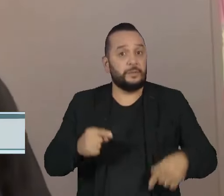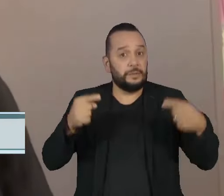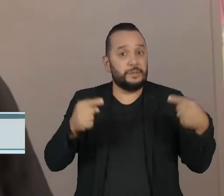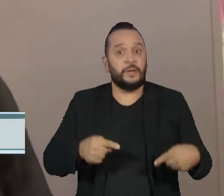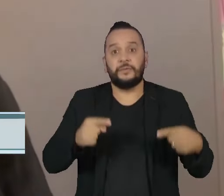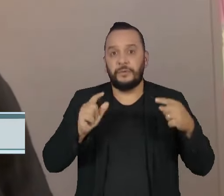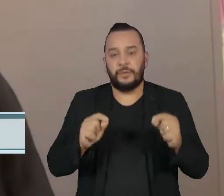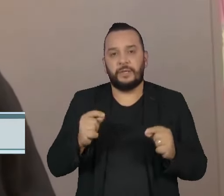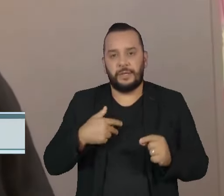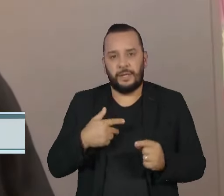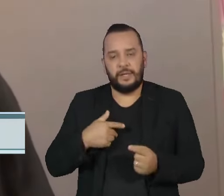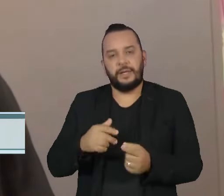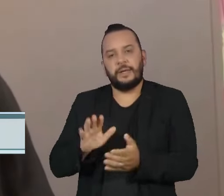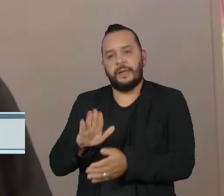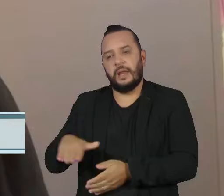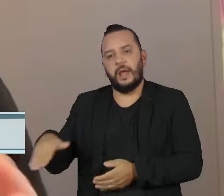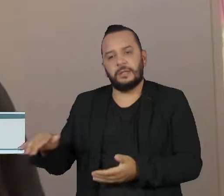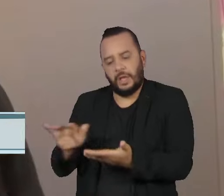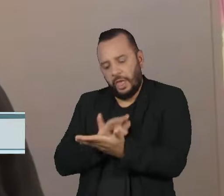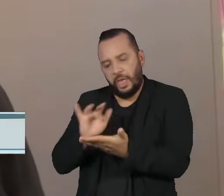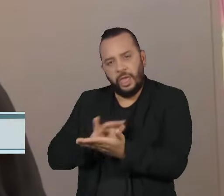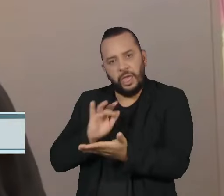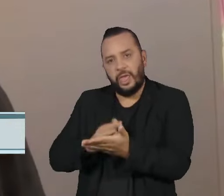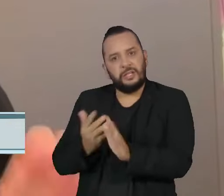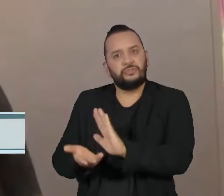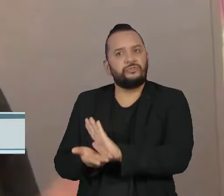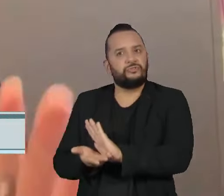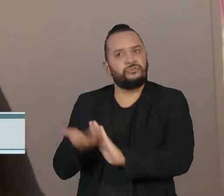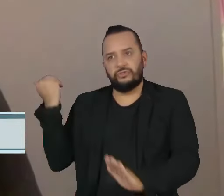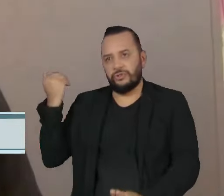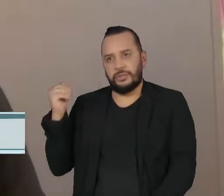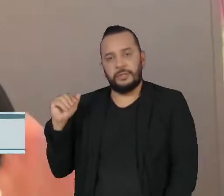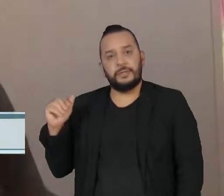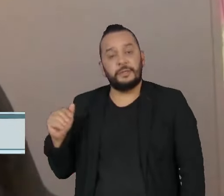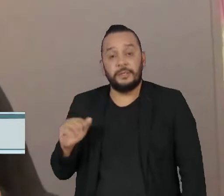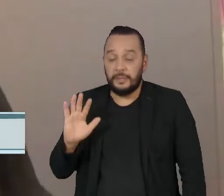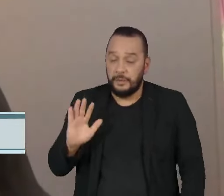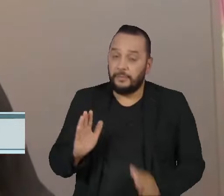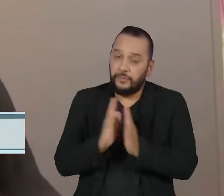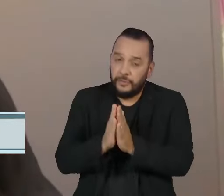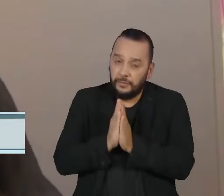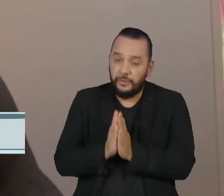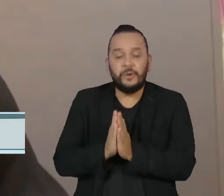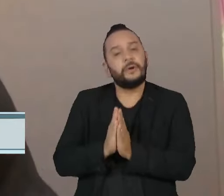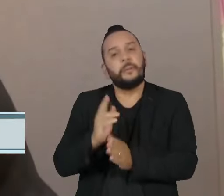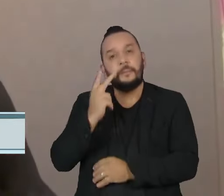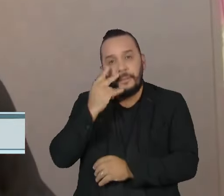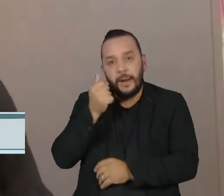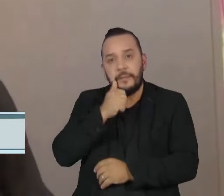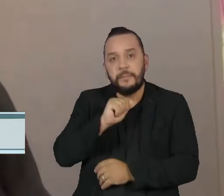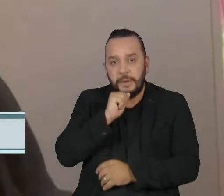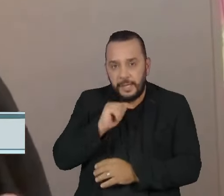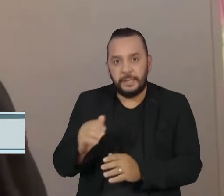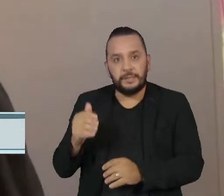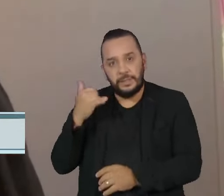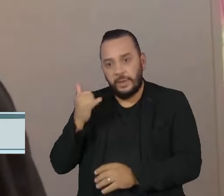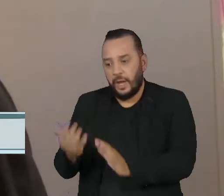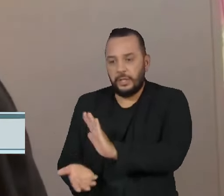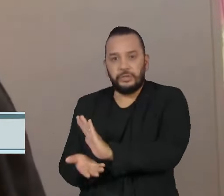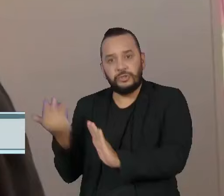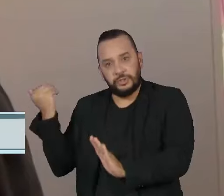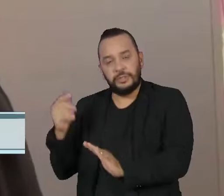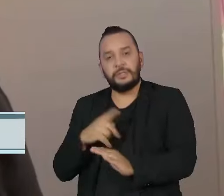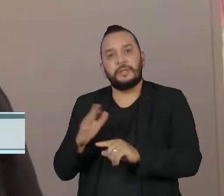tirar o celular da mão das Crianças pais de filhos pequenos tirem o celular né da frente das Crianças milhões de